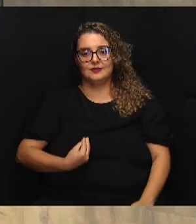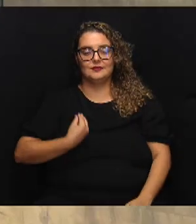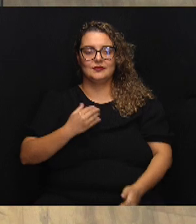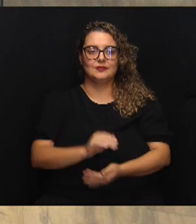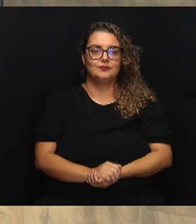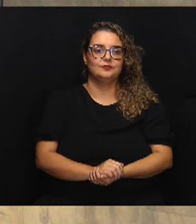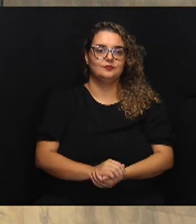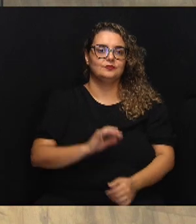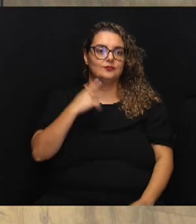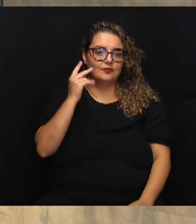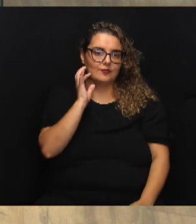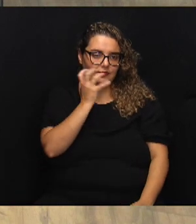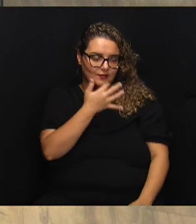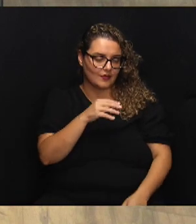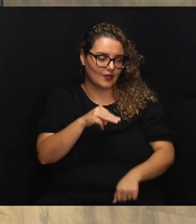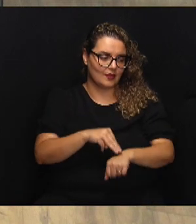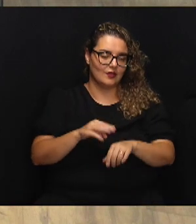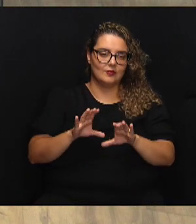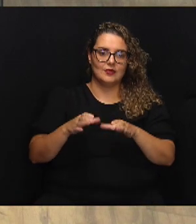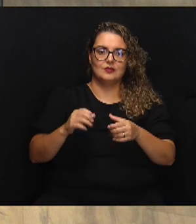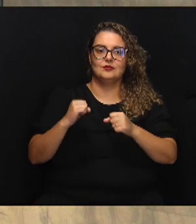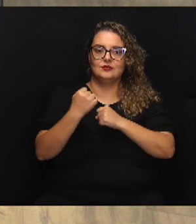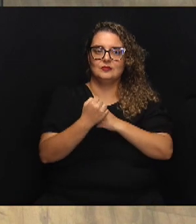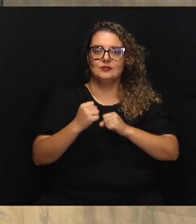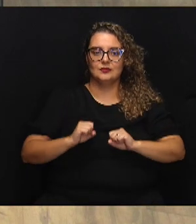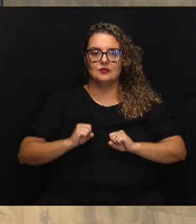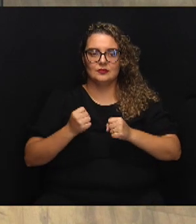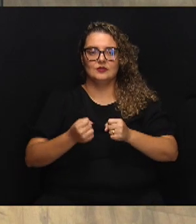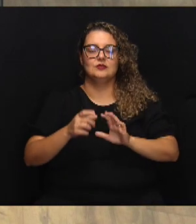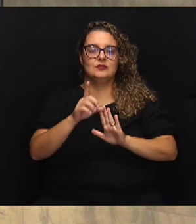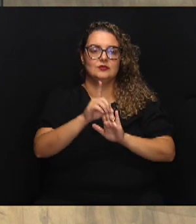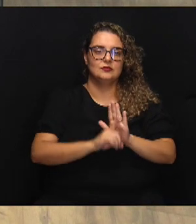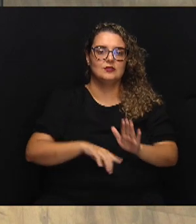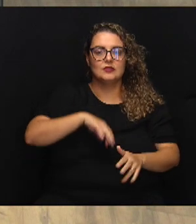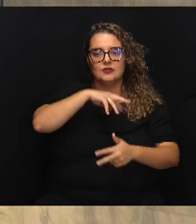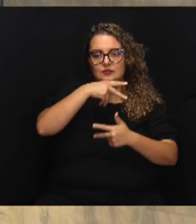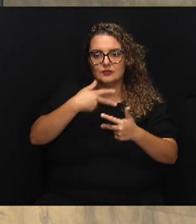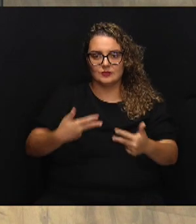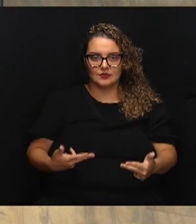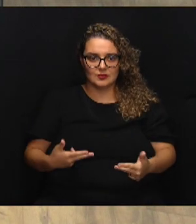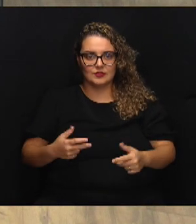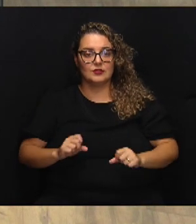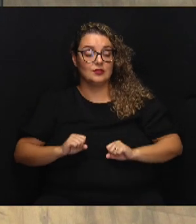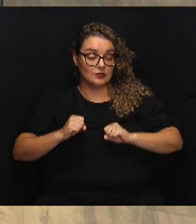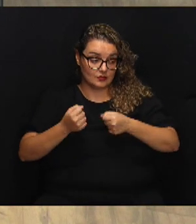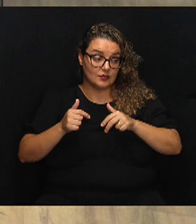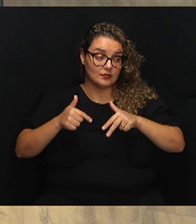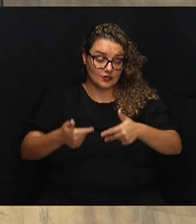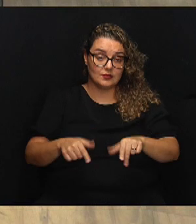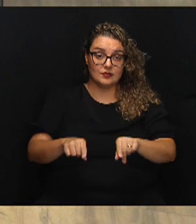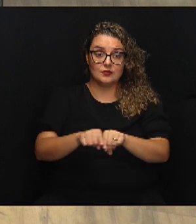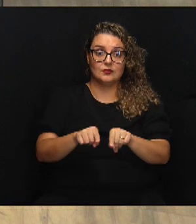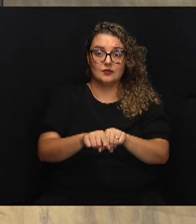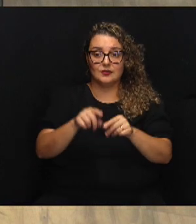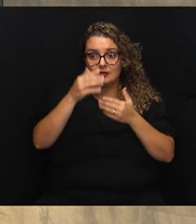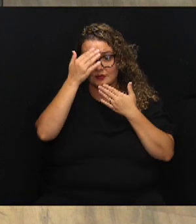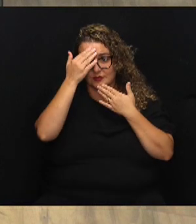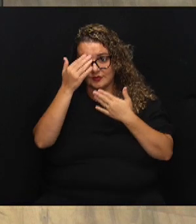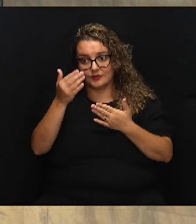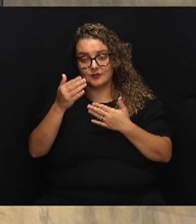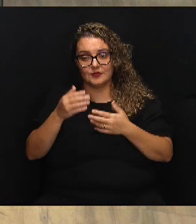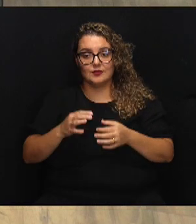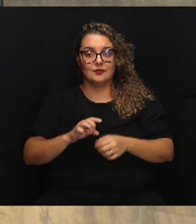Herbert Ganem, membro da Comissão de Proteção e Defesa dos Direitos dos Animais, é um defensor ativo também. Muito obrigado